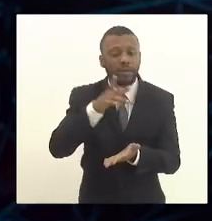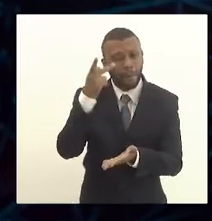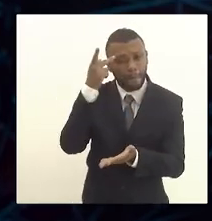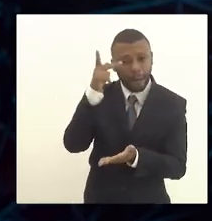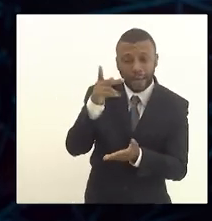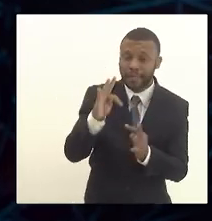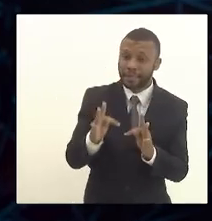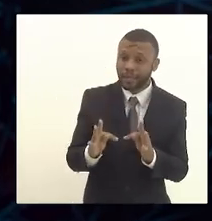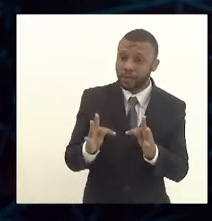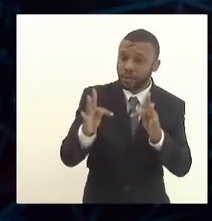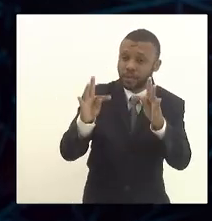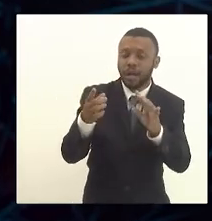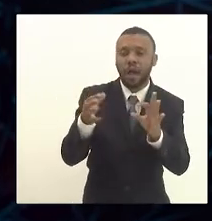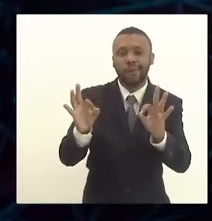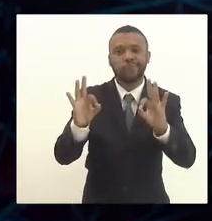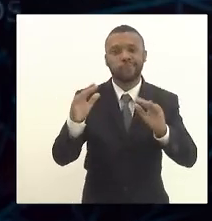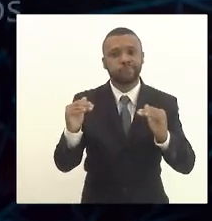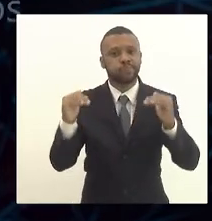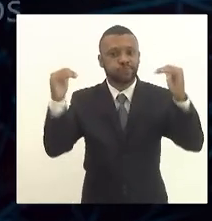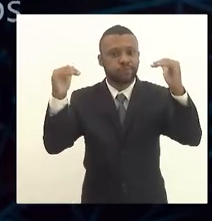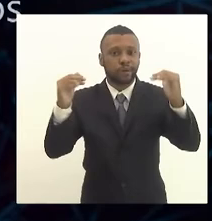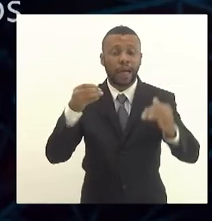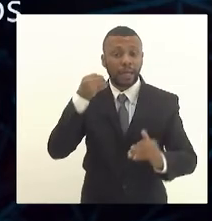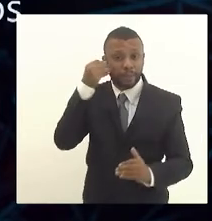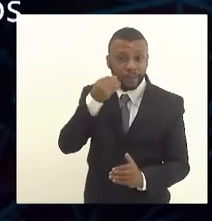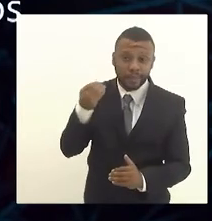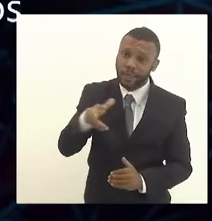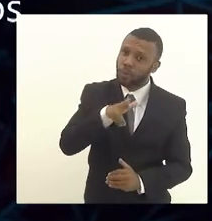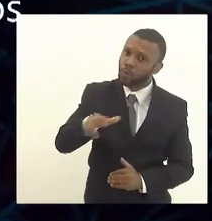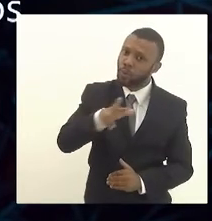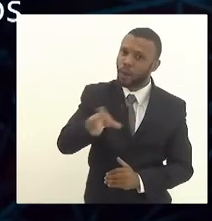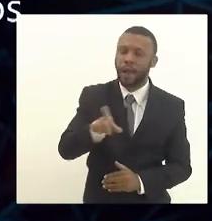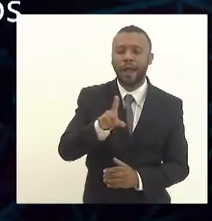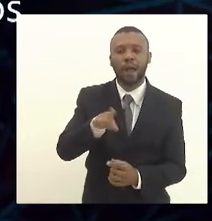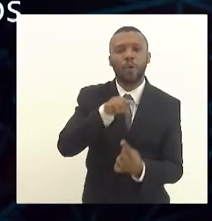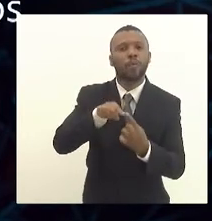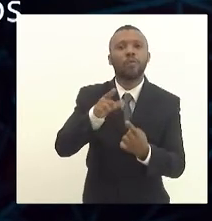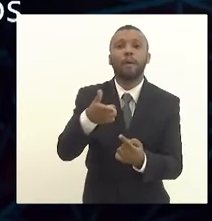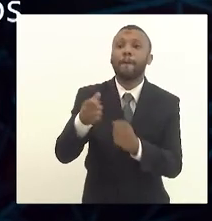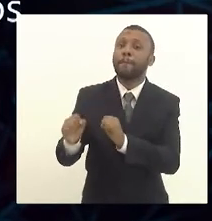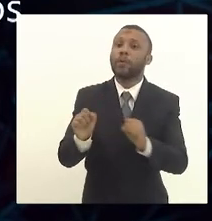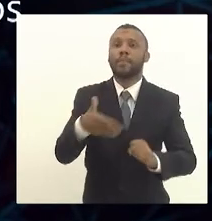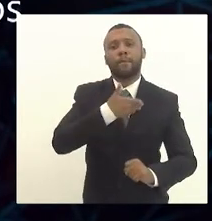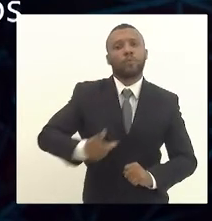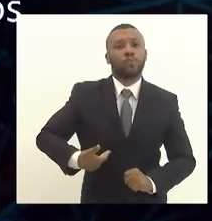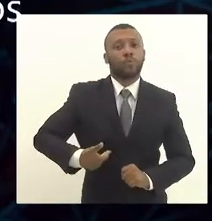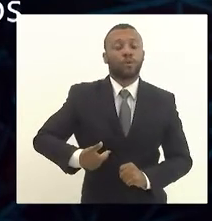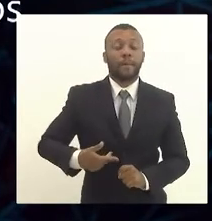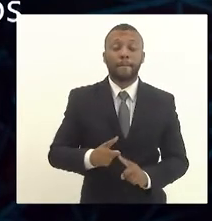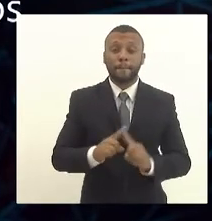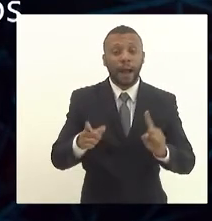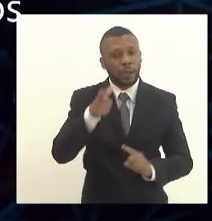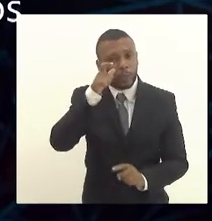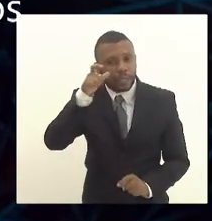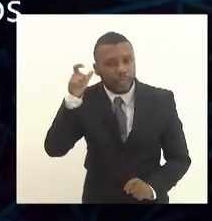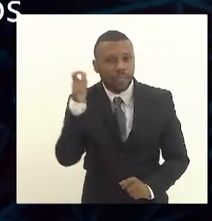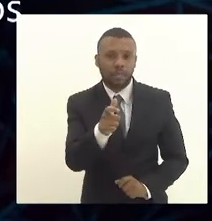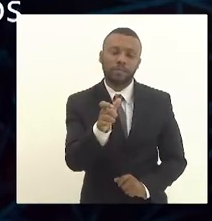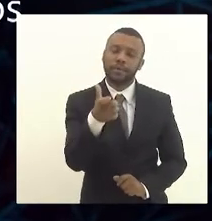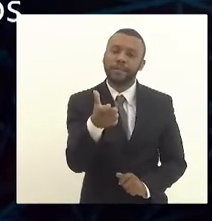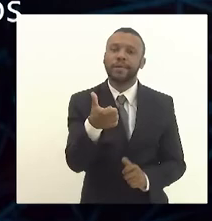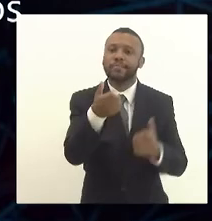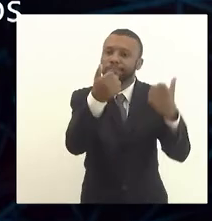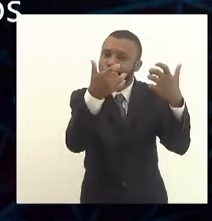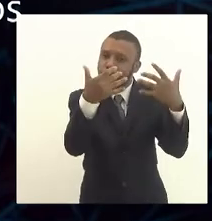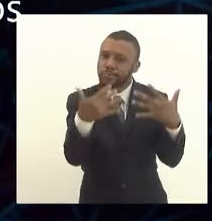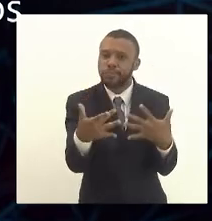avançada e não experimentada, se oferece esse novo instrumento ao poder público. E aí, o interessante, eu gostaria de destacar alguns pontos, não pretendo aqui transformar